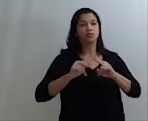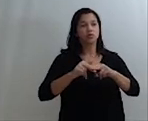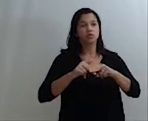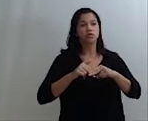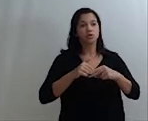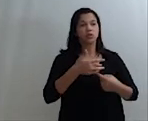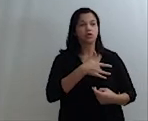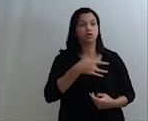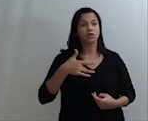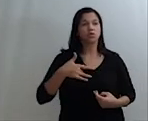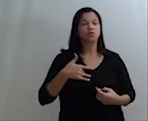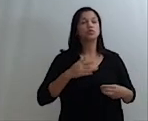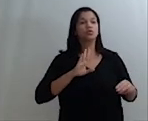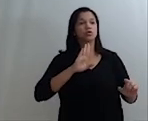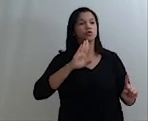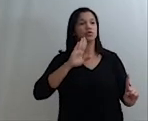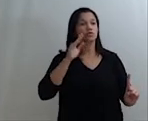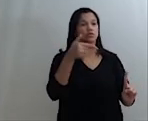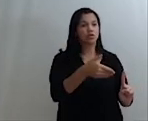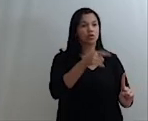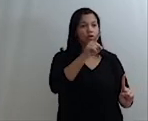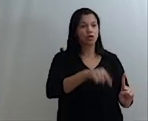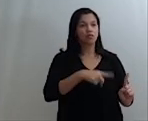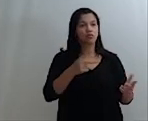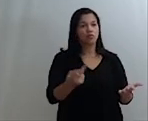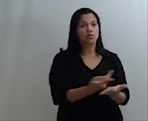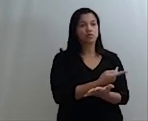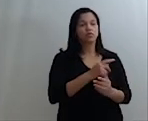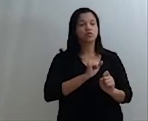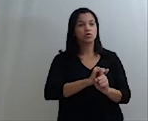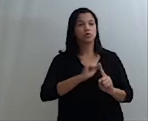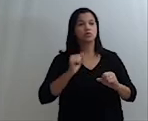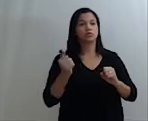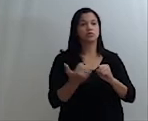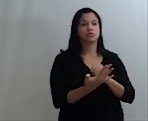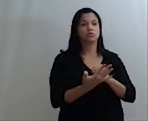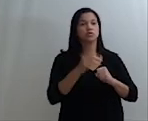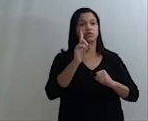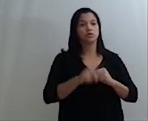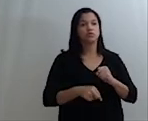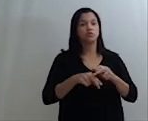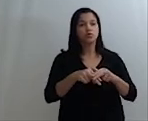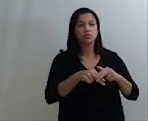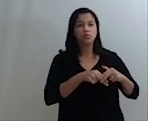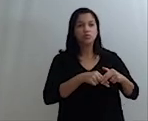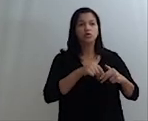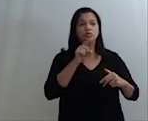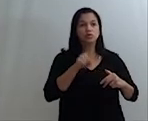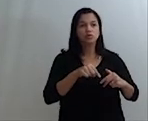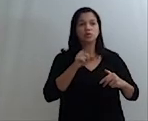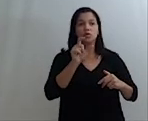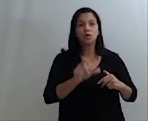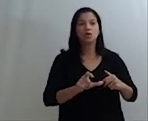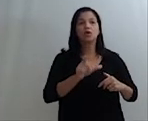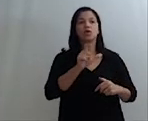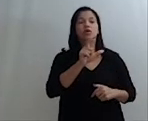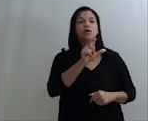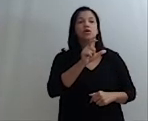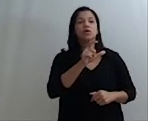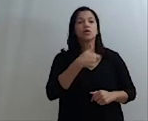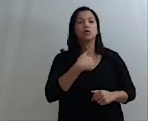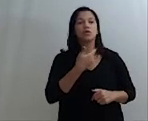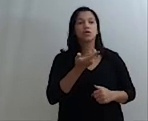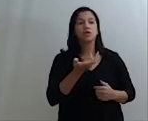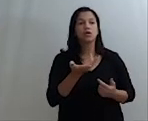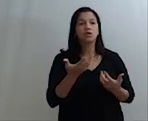réu em decorrência da gravidade da pandemia da covid-19 com efeito a figura-se inviável acolhesse a pretensão porquanto o